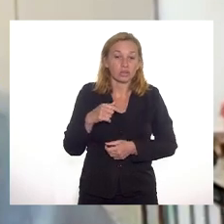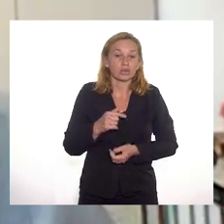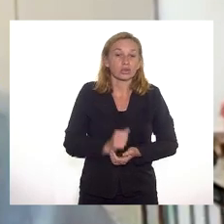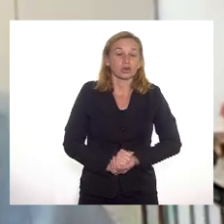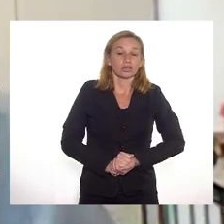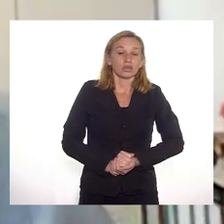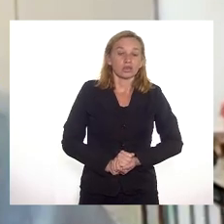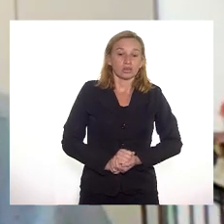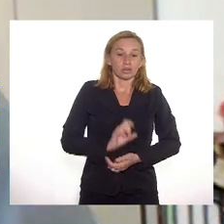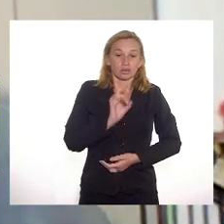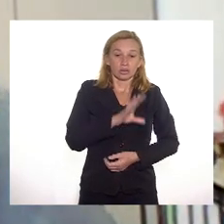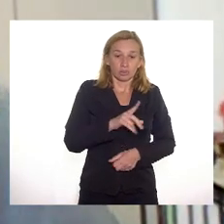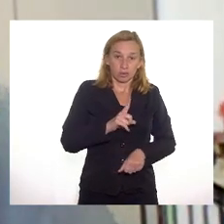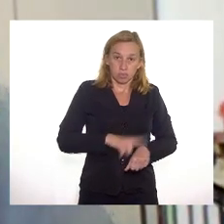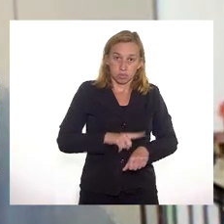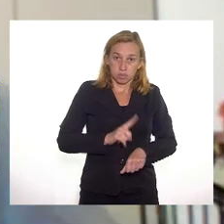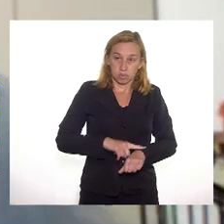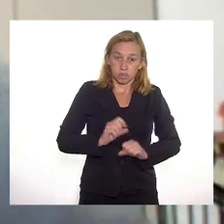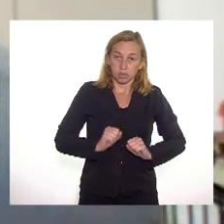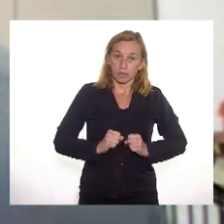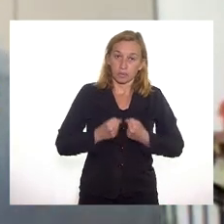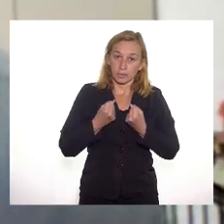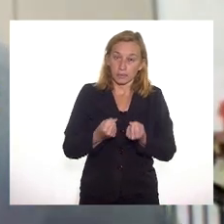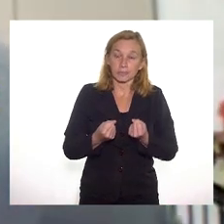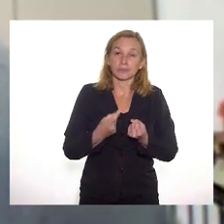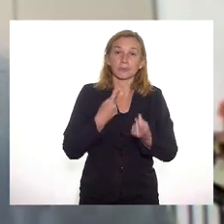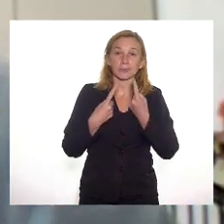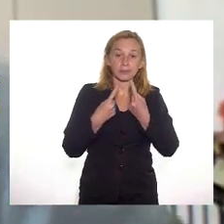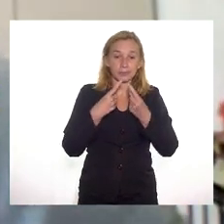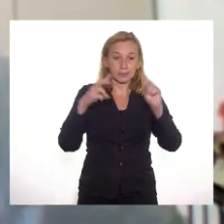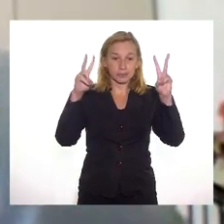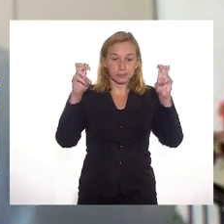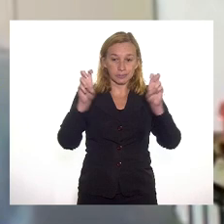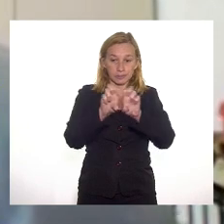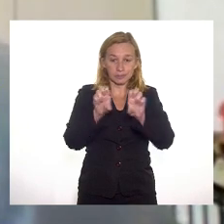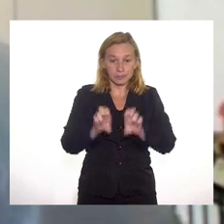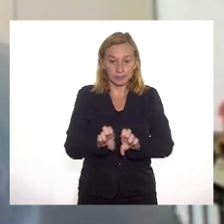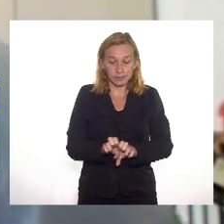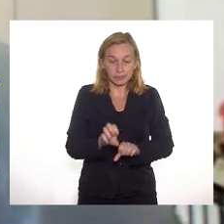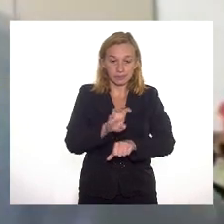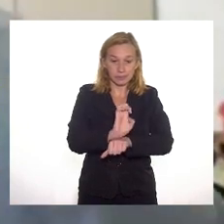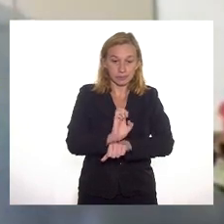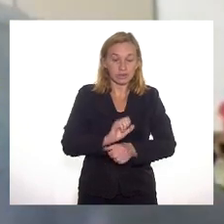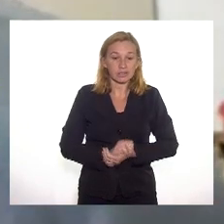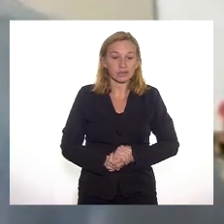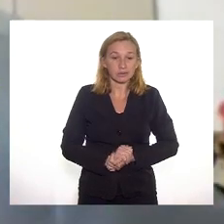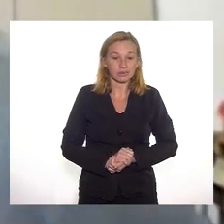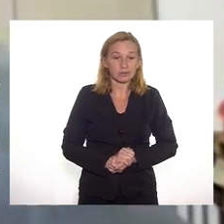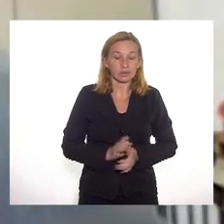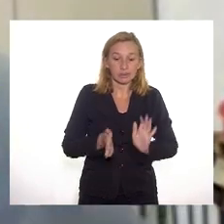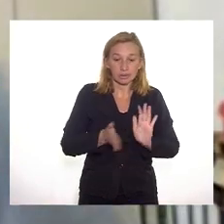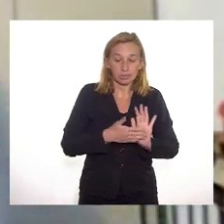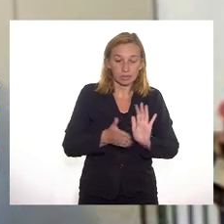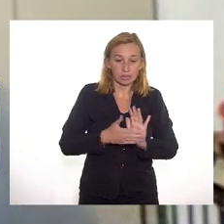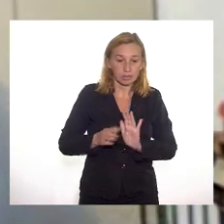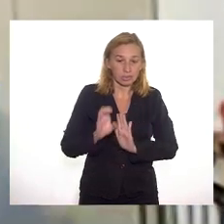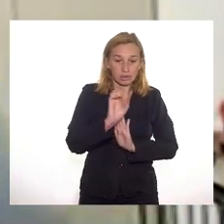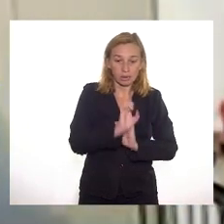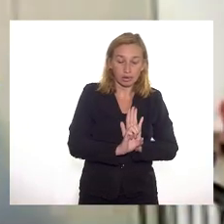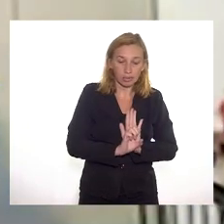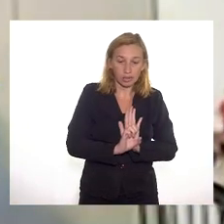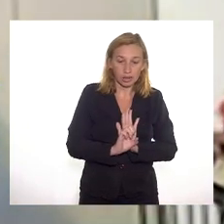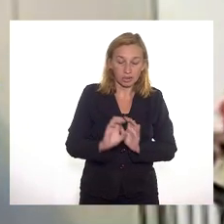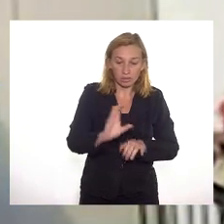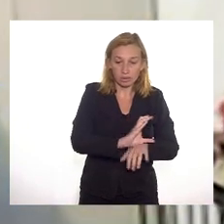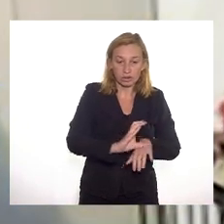gente tem, no último período, se dedicado a debater questões estruturantes do Estado. E essa proposta de emenda constitucional